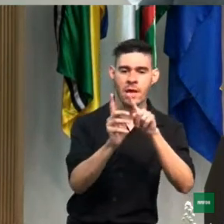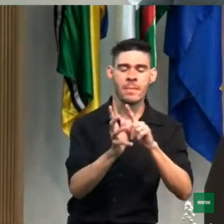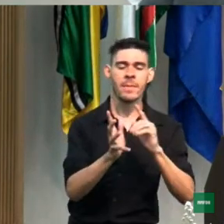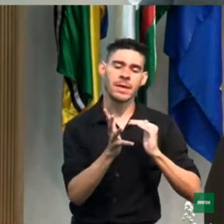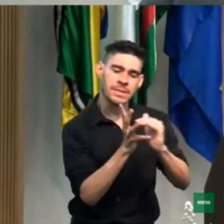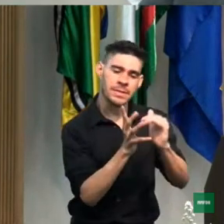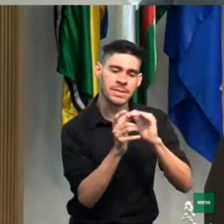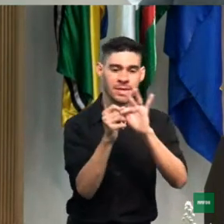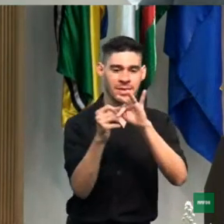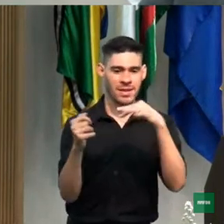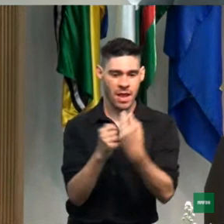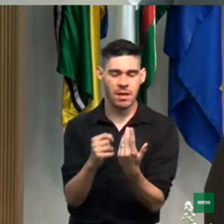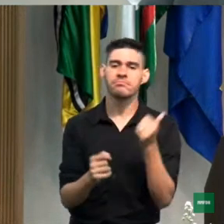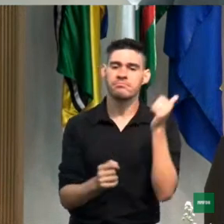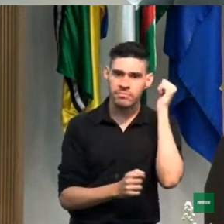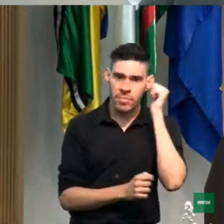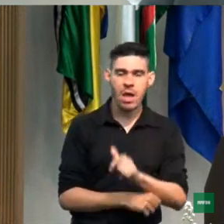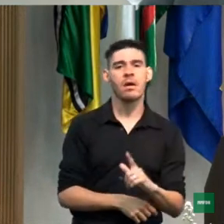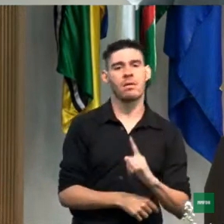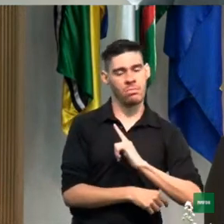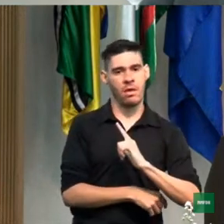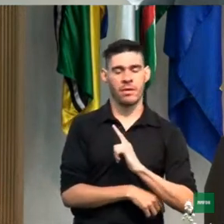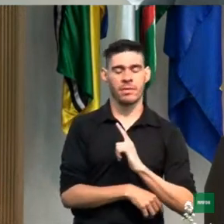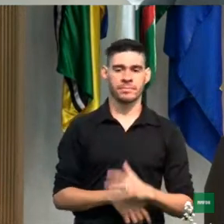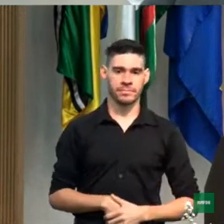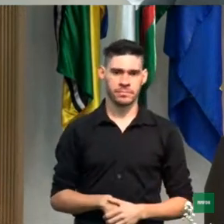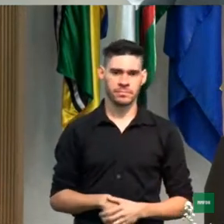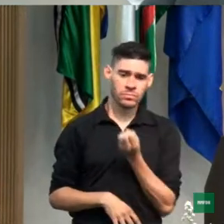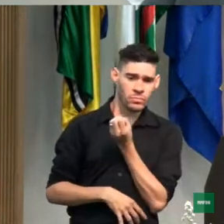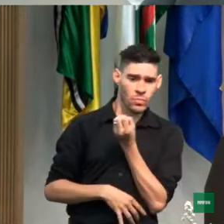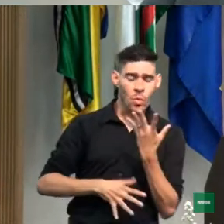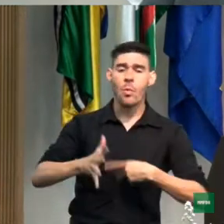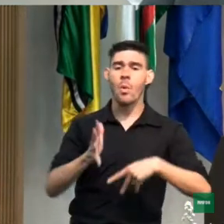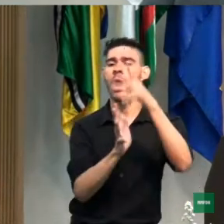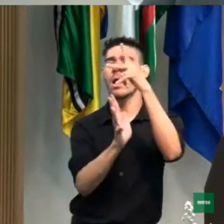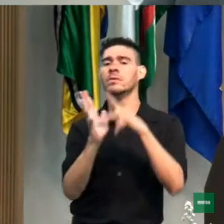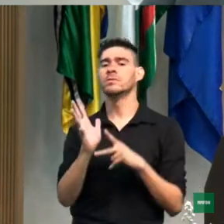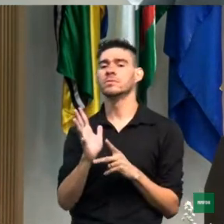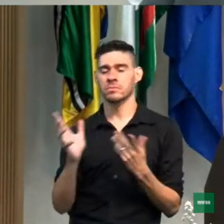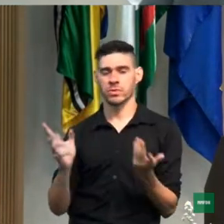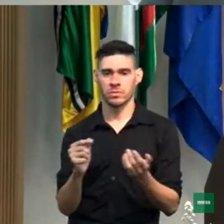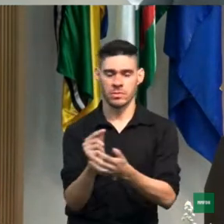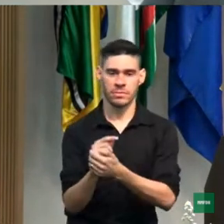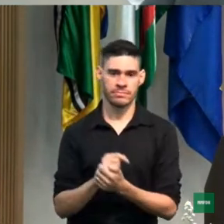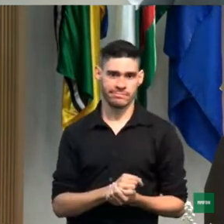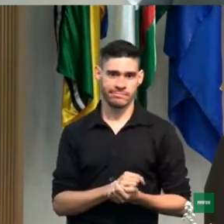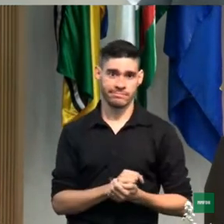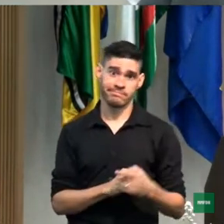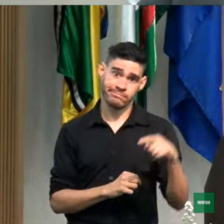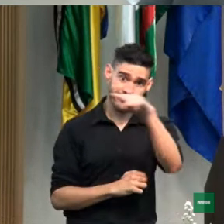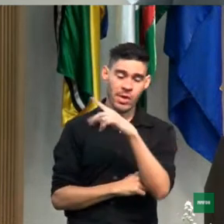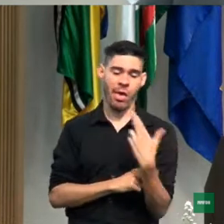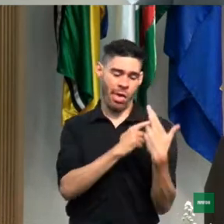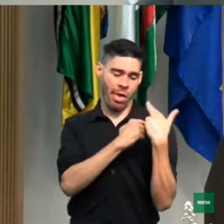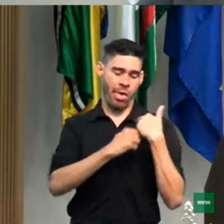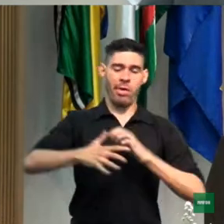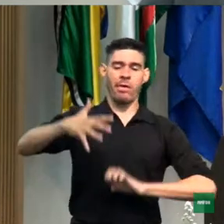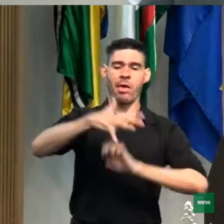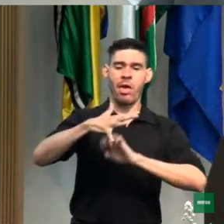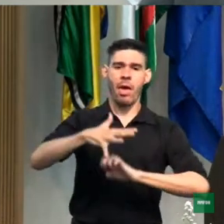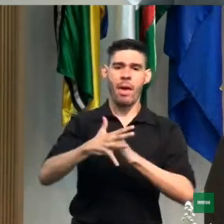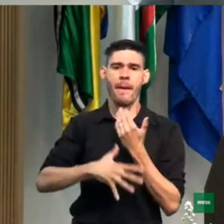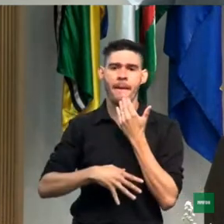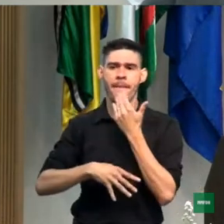Mulher. Quantas iniciativas. E aí, senhores empresários, a gente não pede nenhum favor para a mulher no